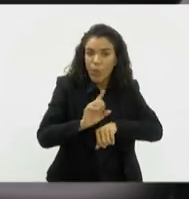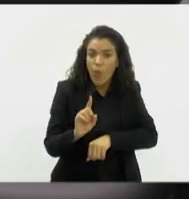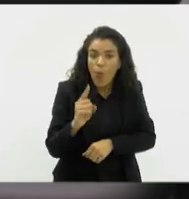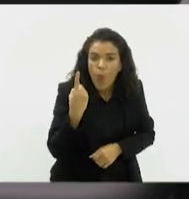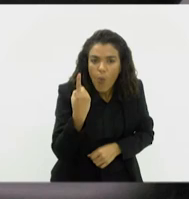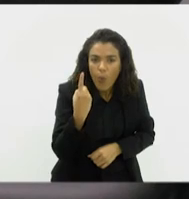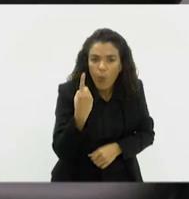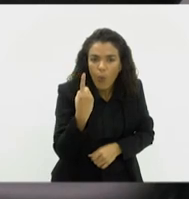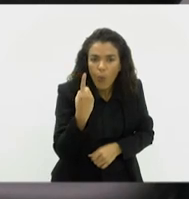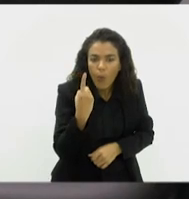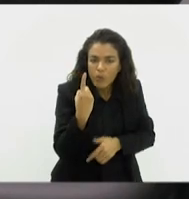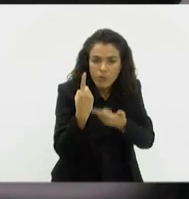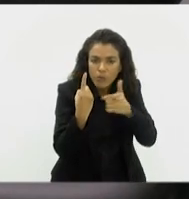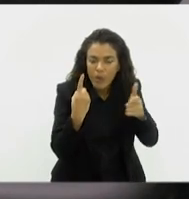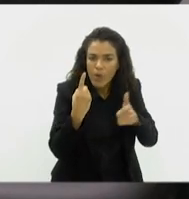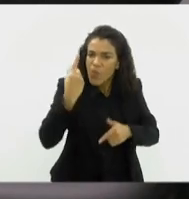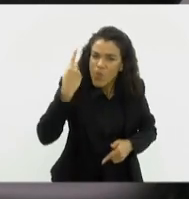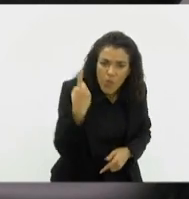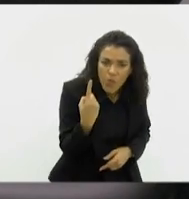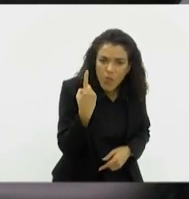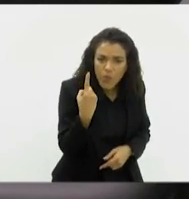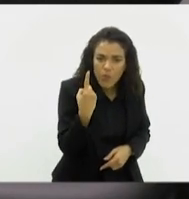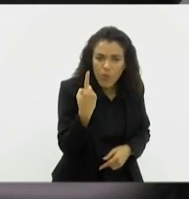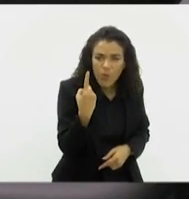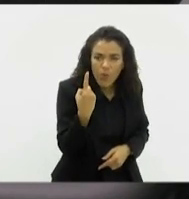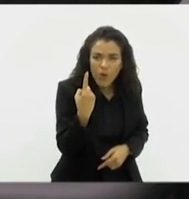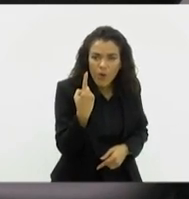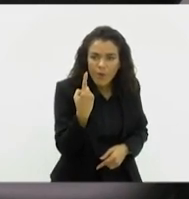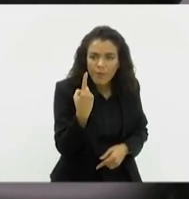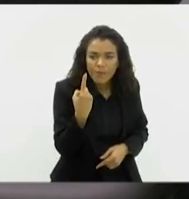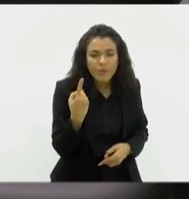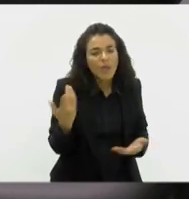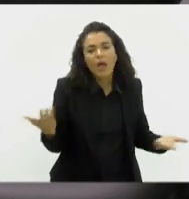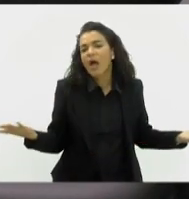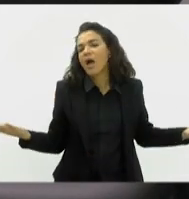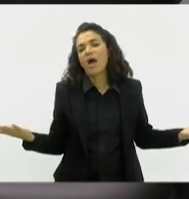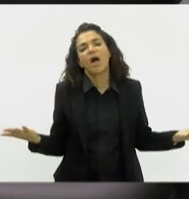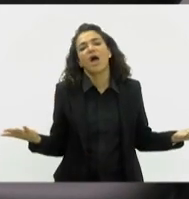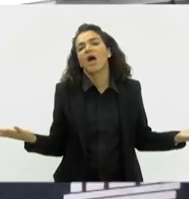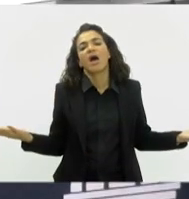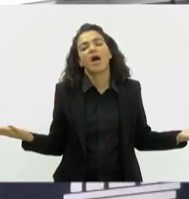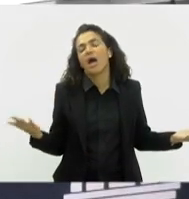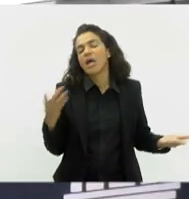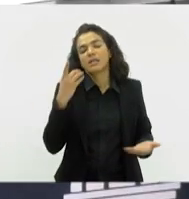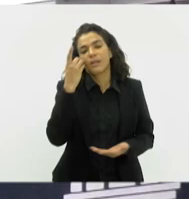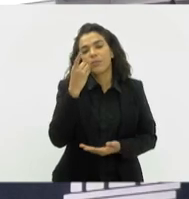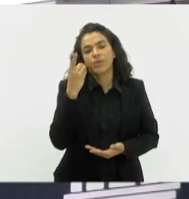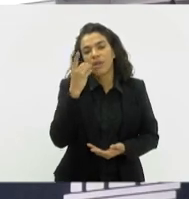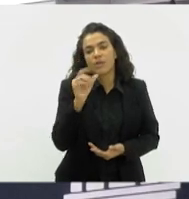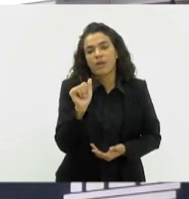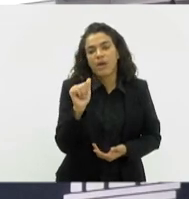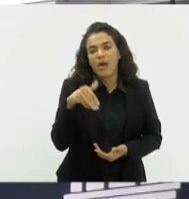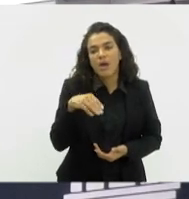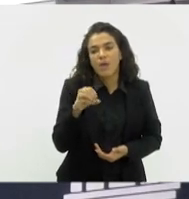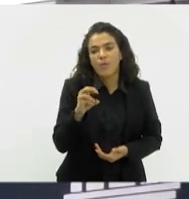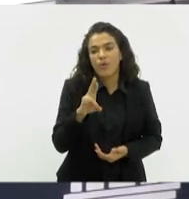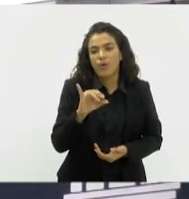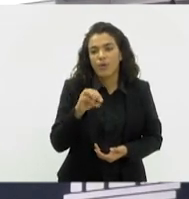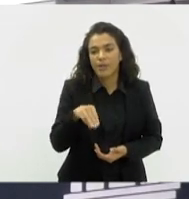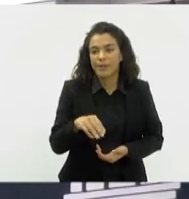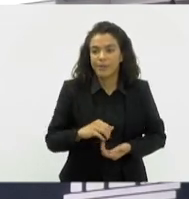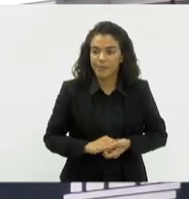um. Não é possível que não tenha um. Então não preenche deputado, os requisitos, deputado Rodrigo Amorim.